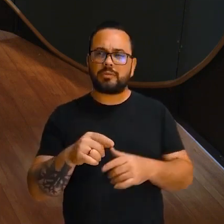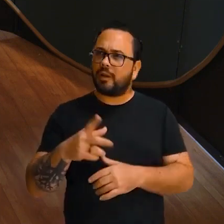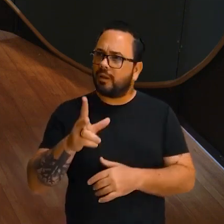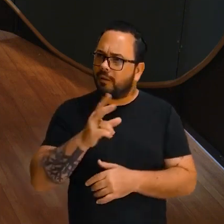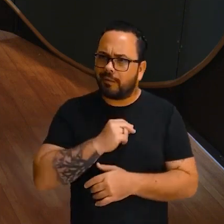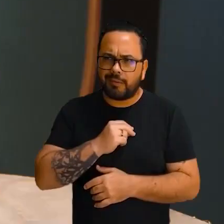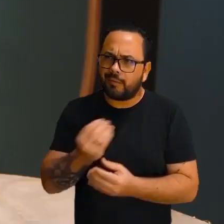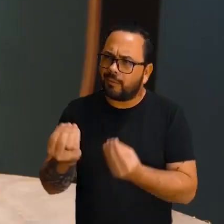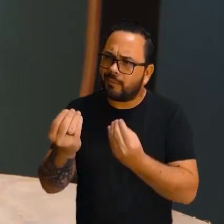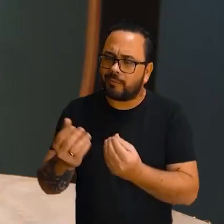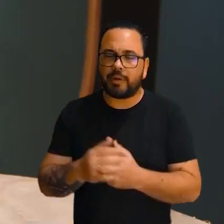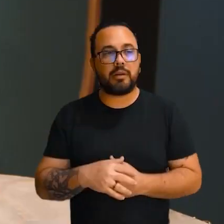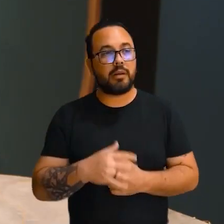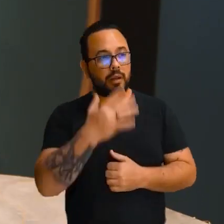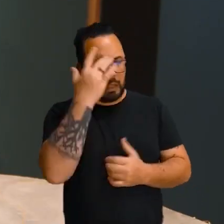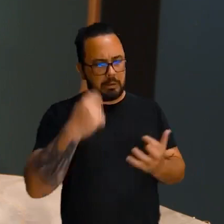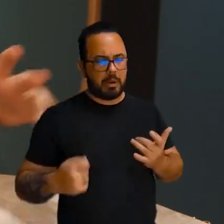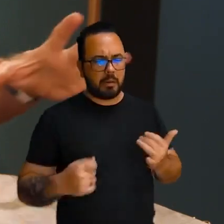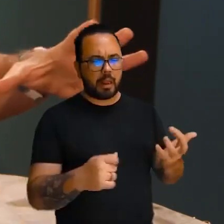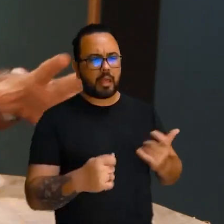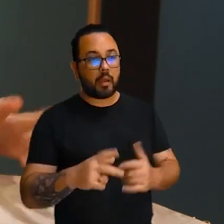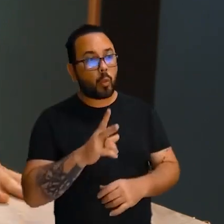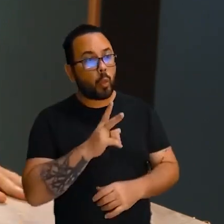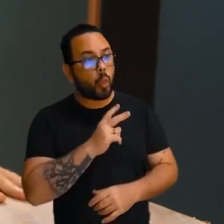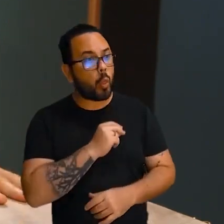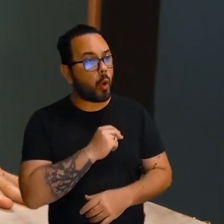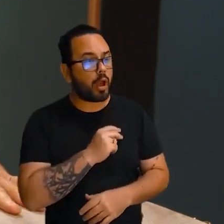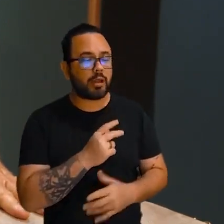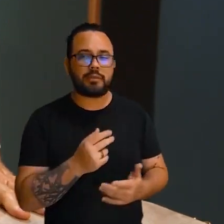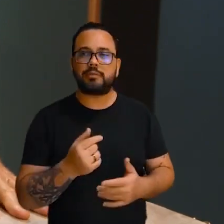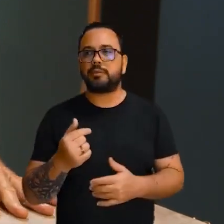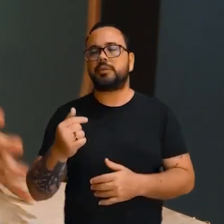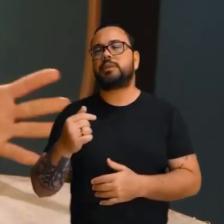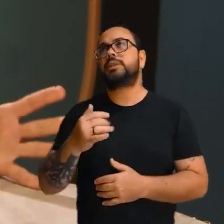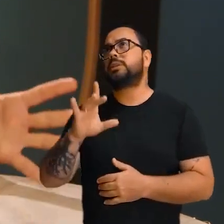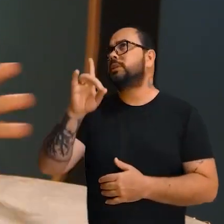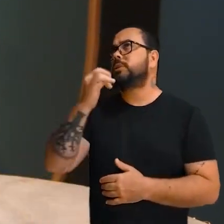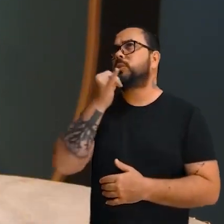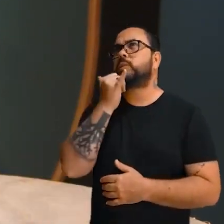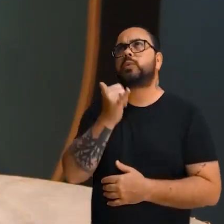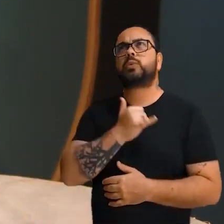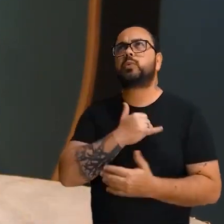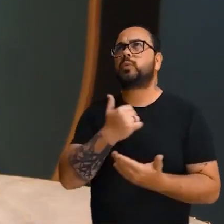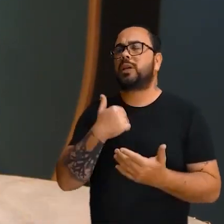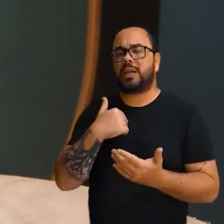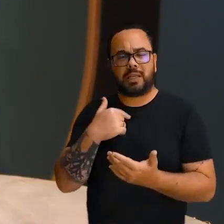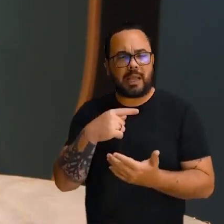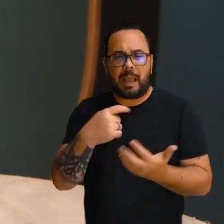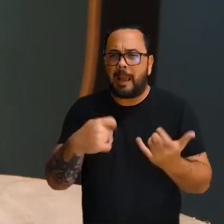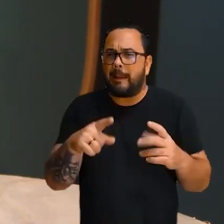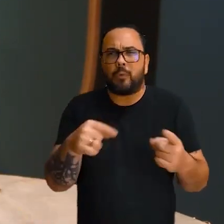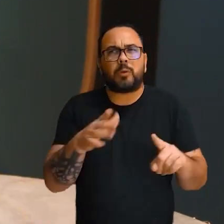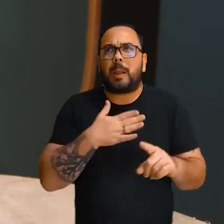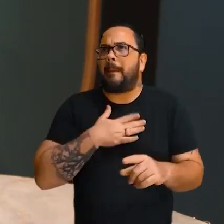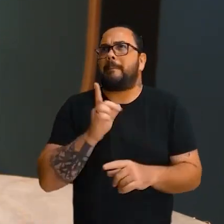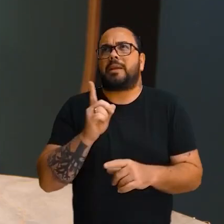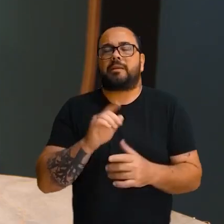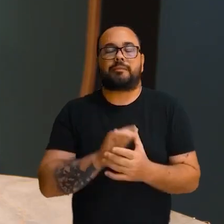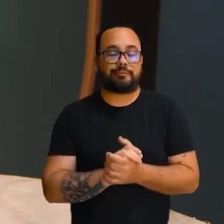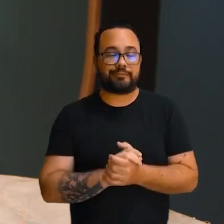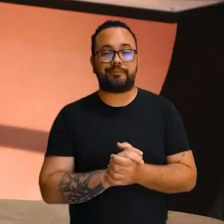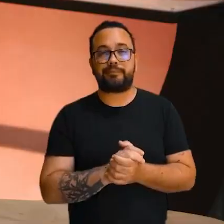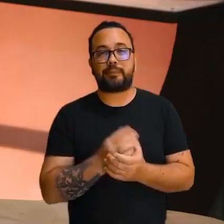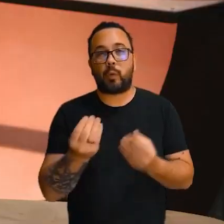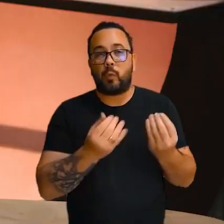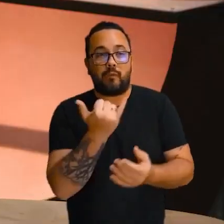fez aí isso. Toquei e os caras, nossa, eu não ficou... acredito que você fez isso. Aí eu falei, Deus do céu, sozinho, não tinha nenhum amigo pra falar que filha da mãe. Bom, aí fui embora.